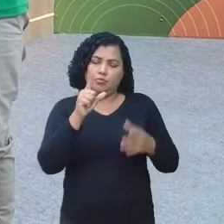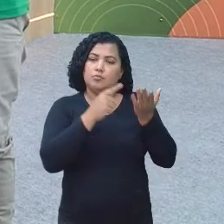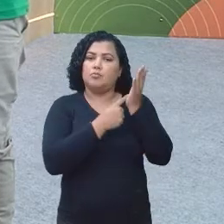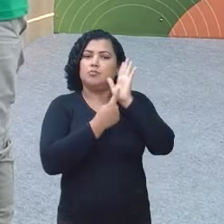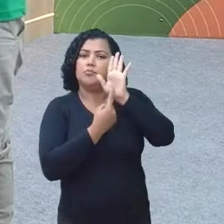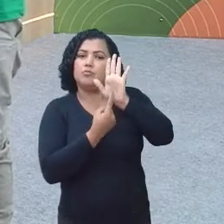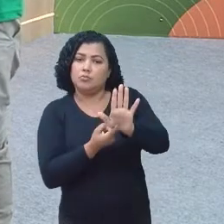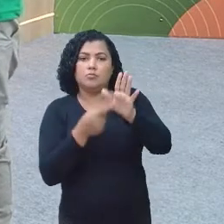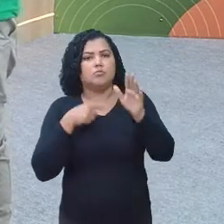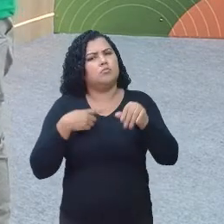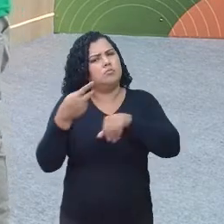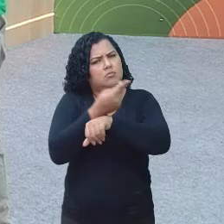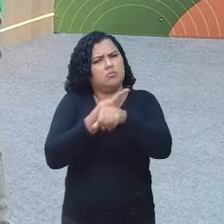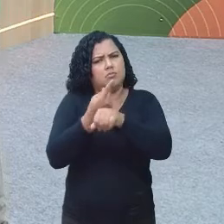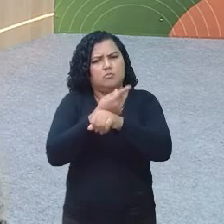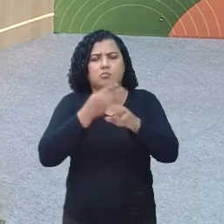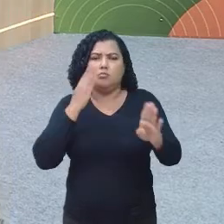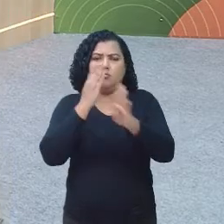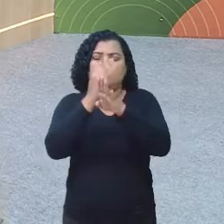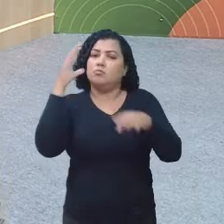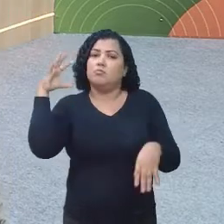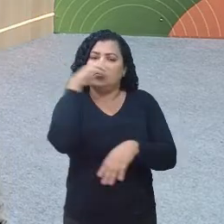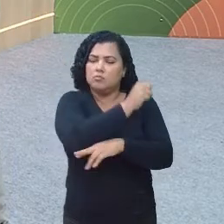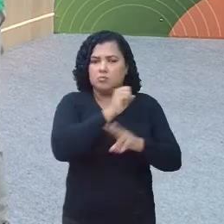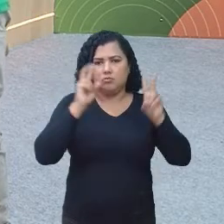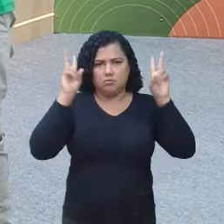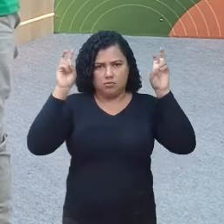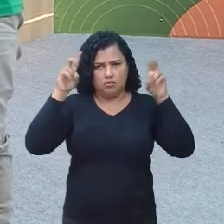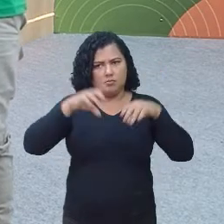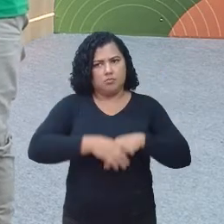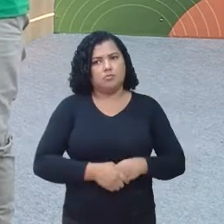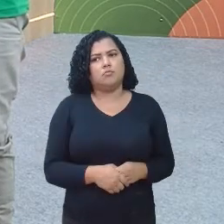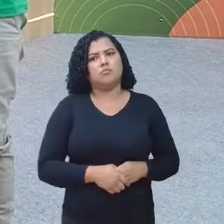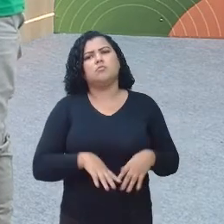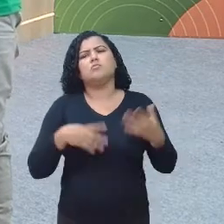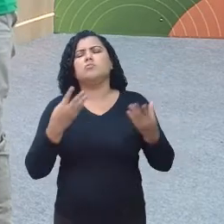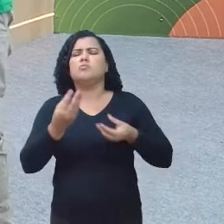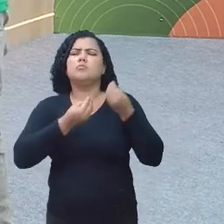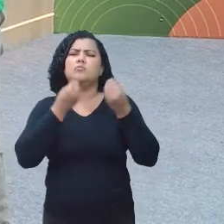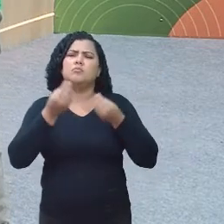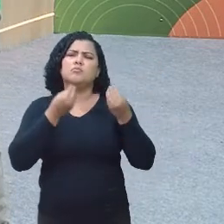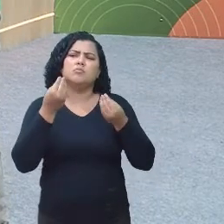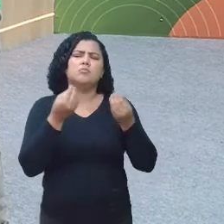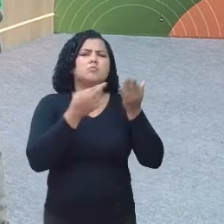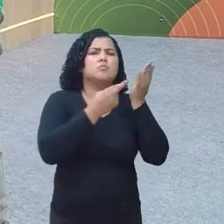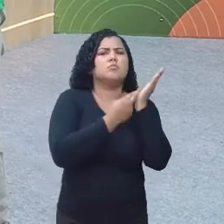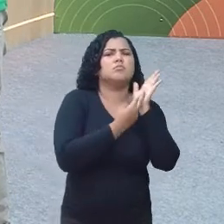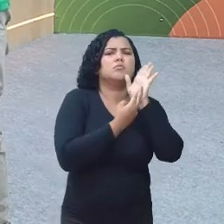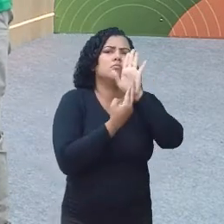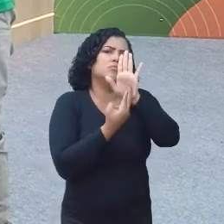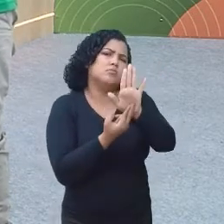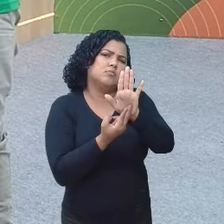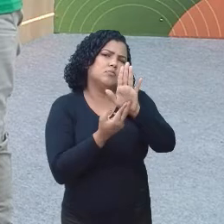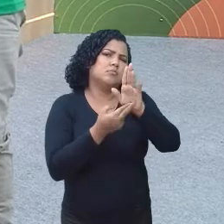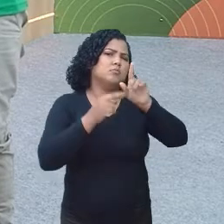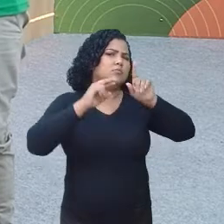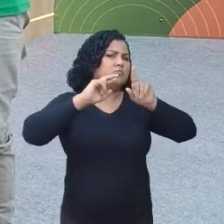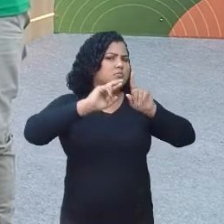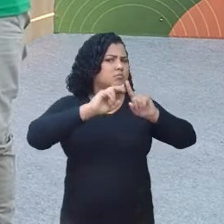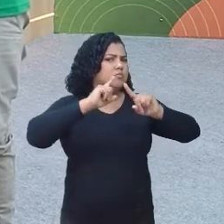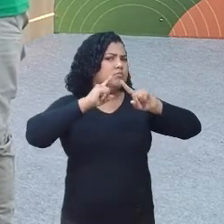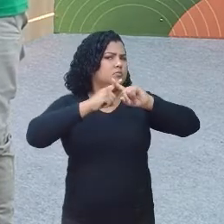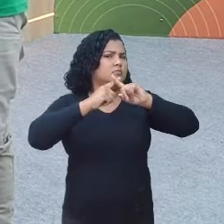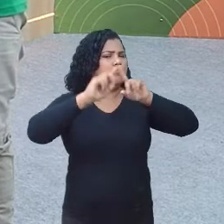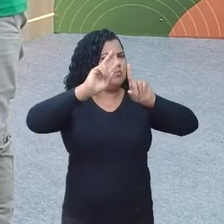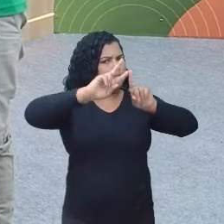seus concorrentes, tá certo? Então esse número Google, como é que a gente consegue representá-lo na forma